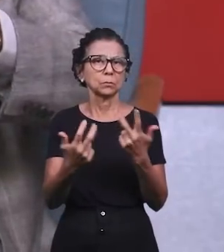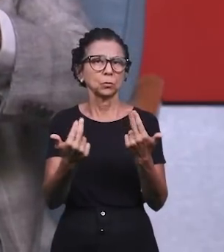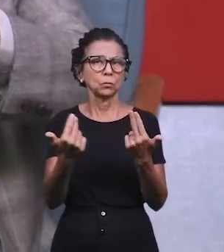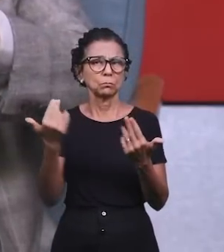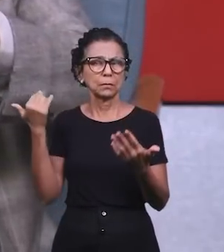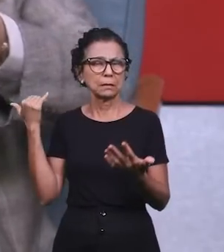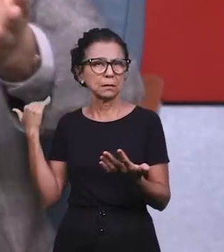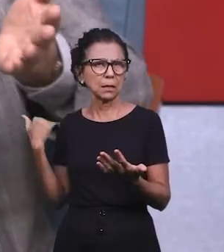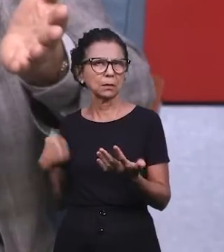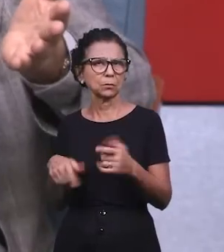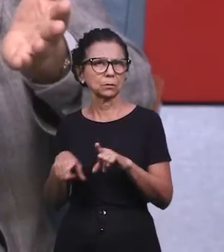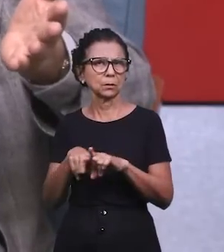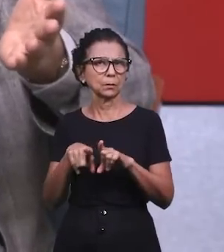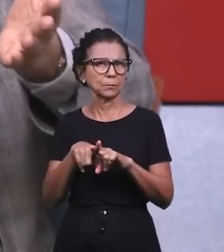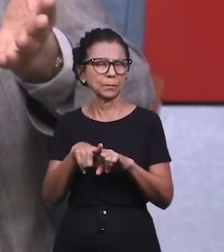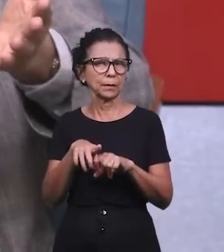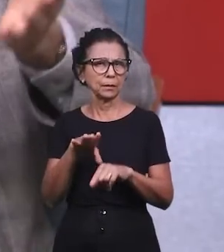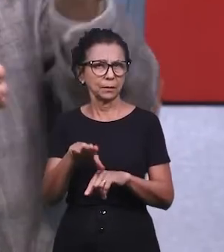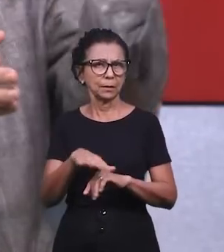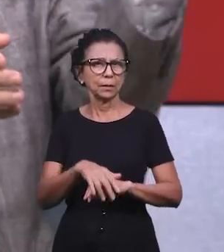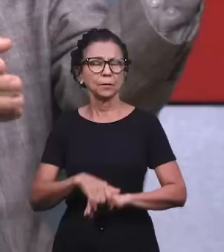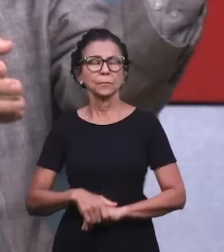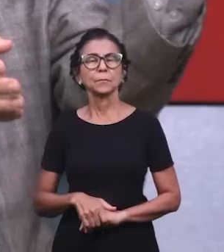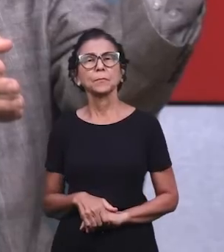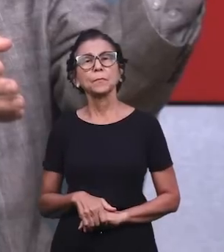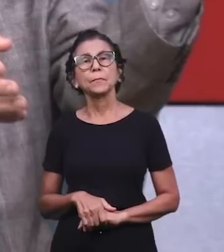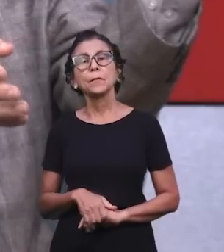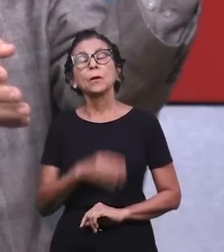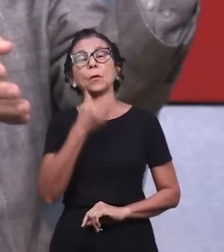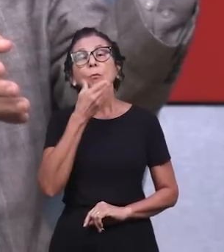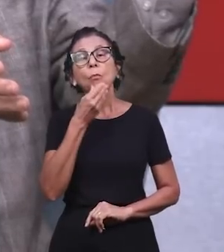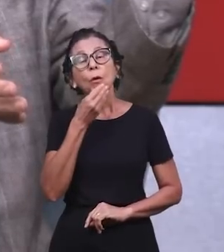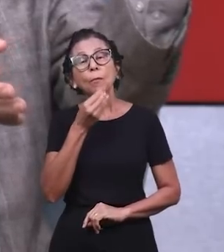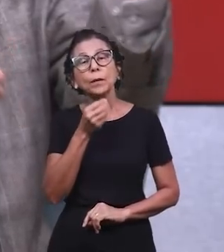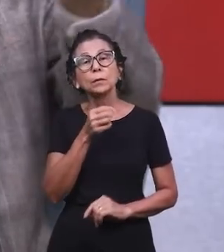estão lembrados da experiência aí em Cafarnaum do paralítico.